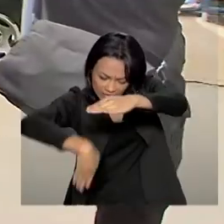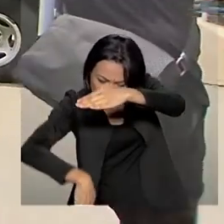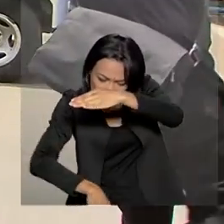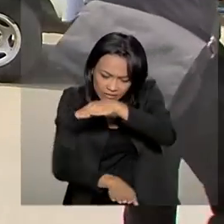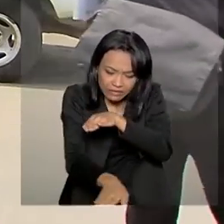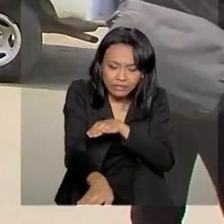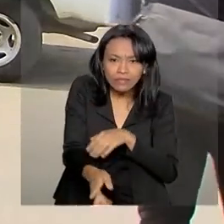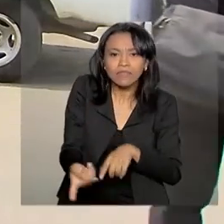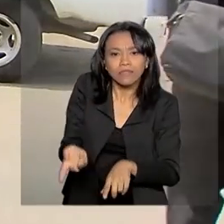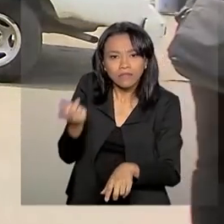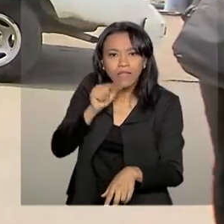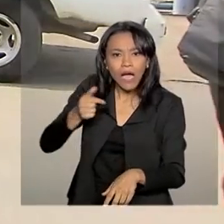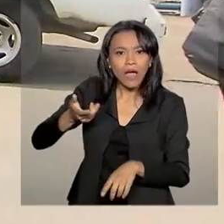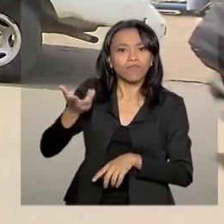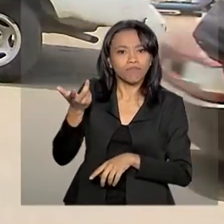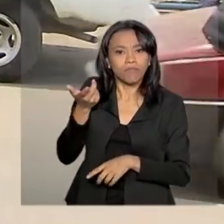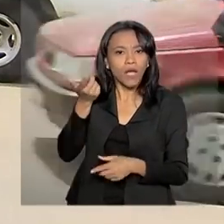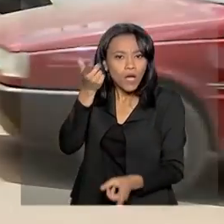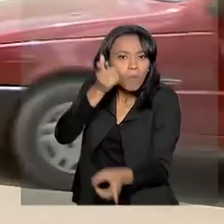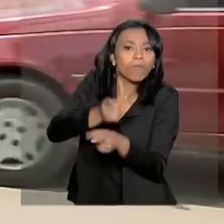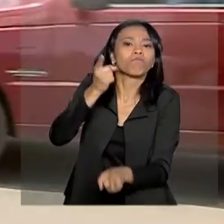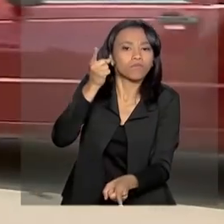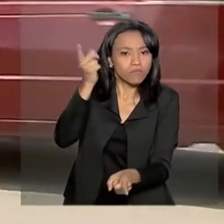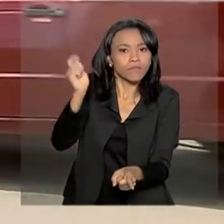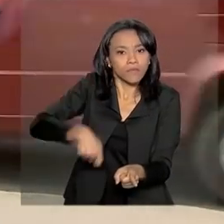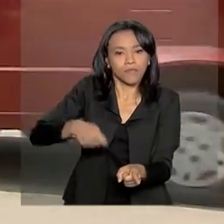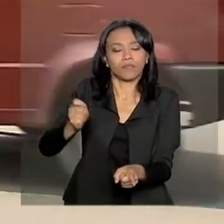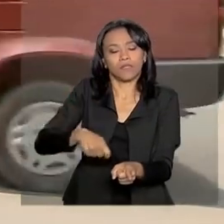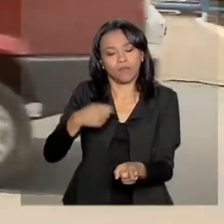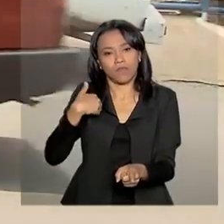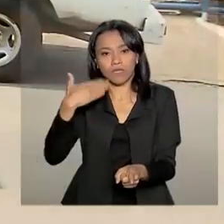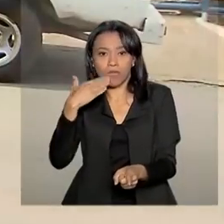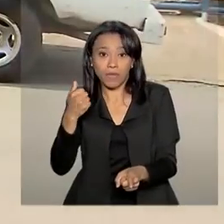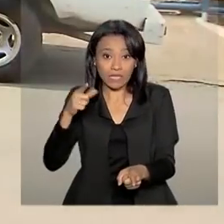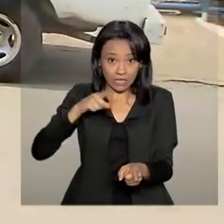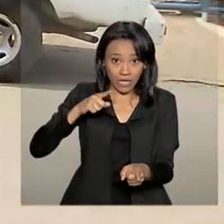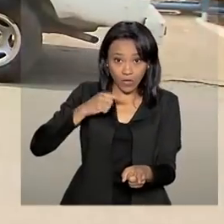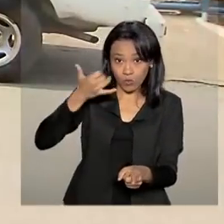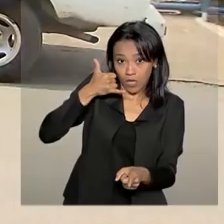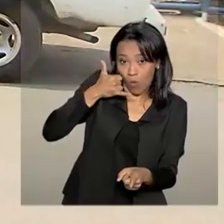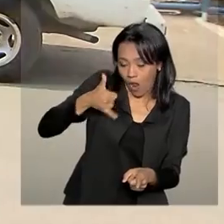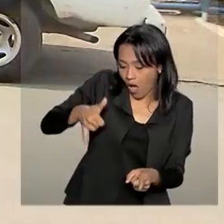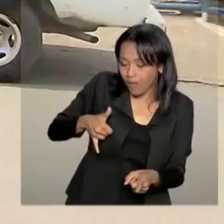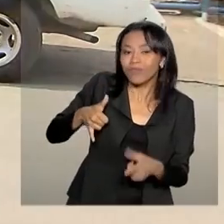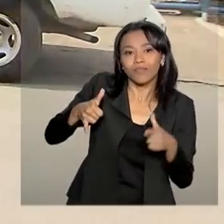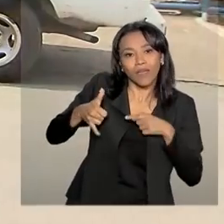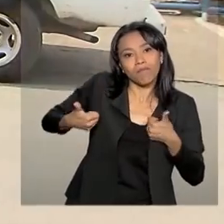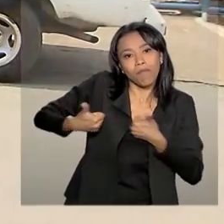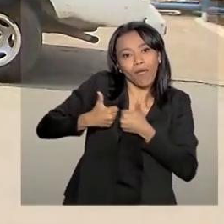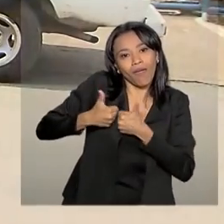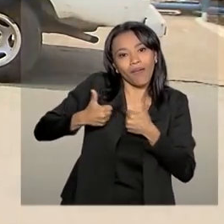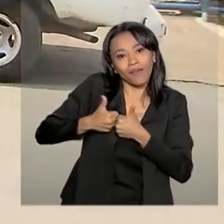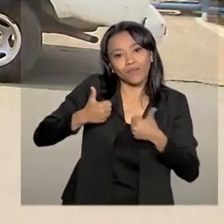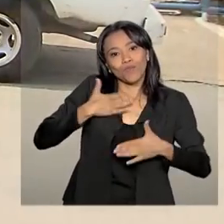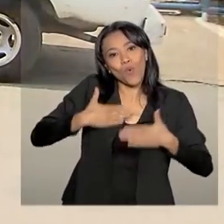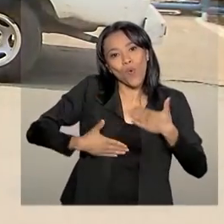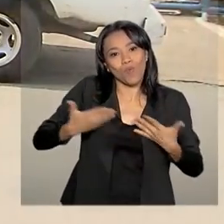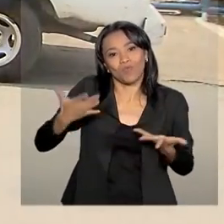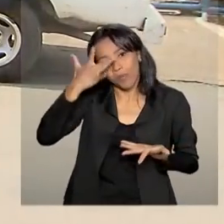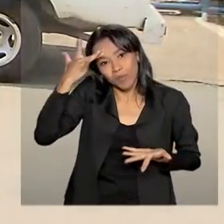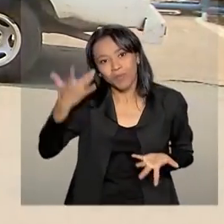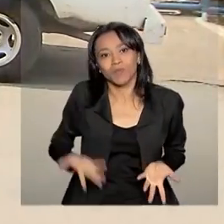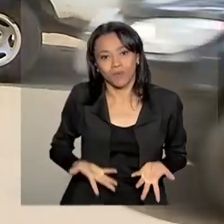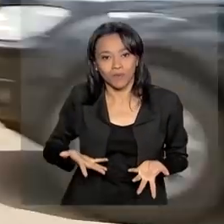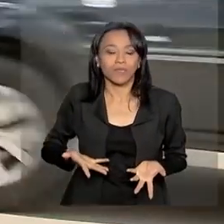a identificar também onde estão os desaparecidos, já que a expectativa é de que onde haja um celular, haja aí também um desaparecido.